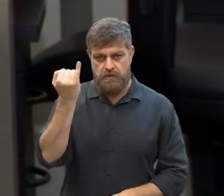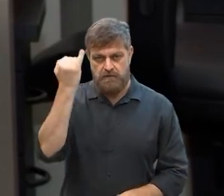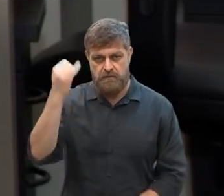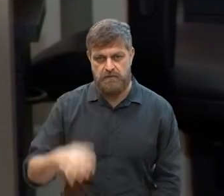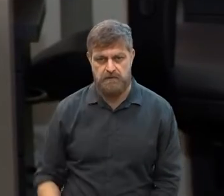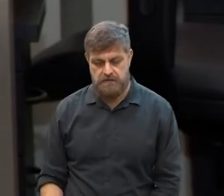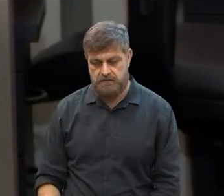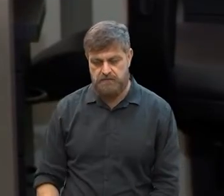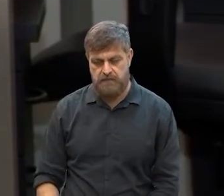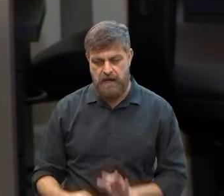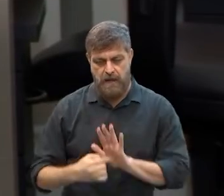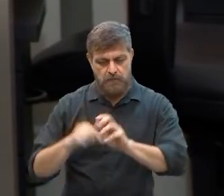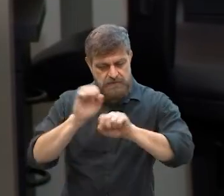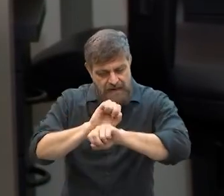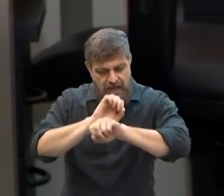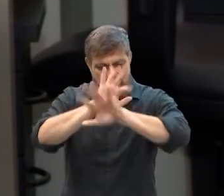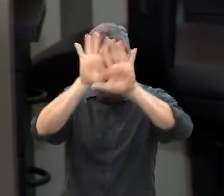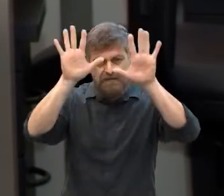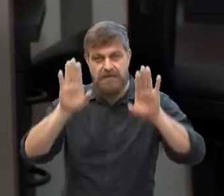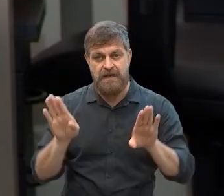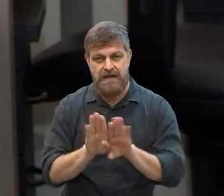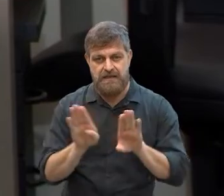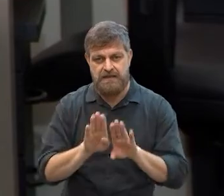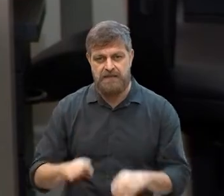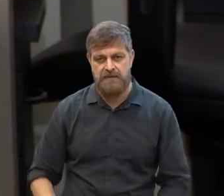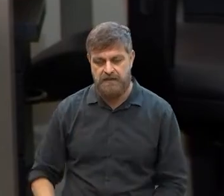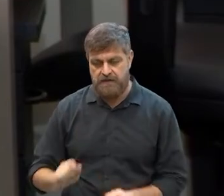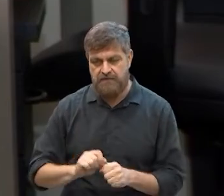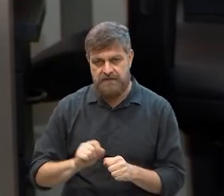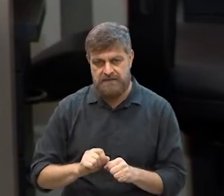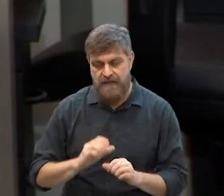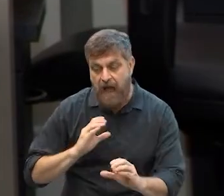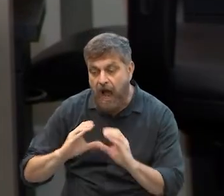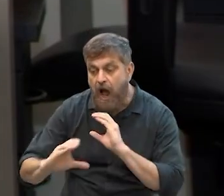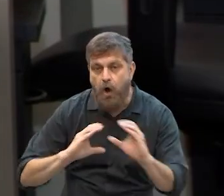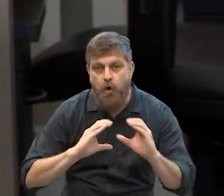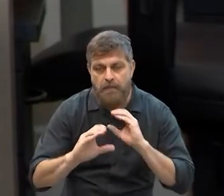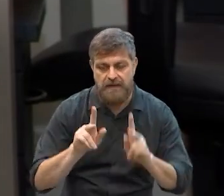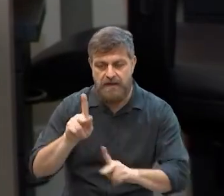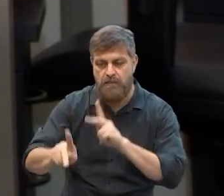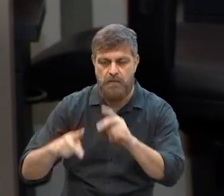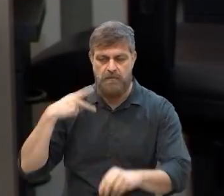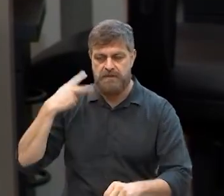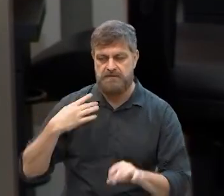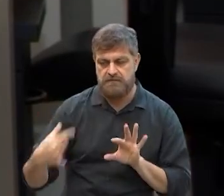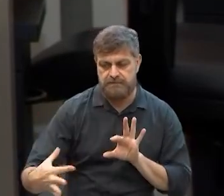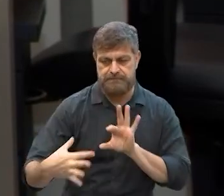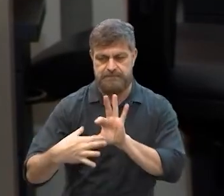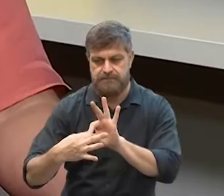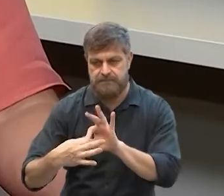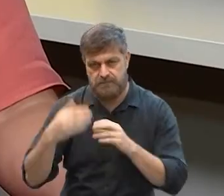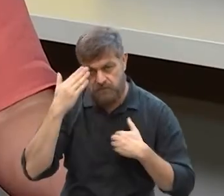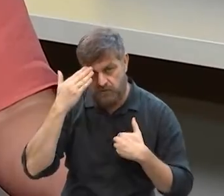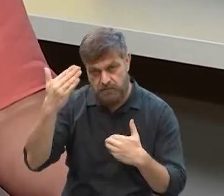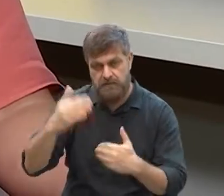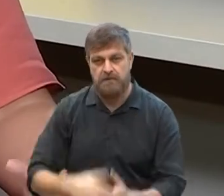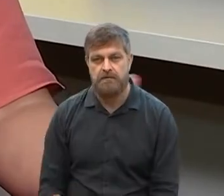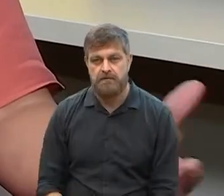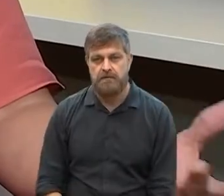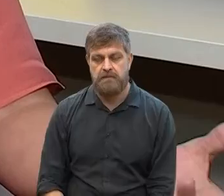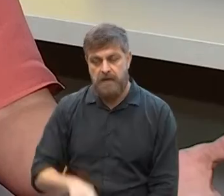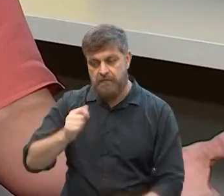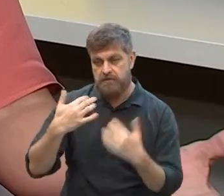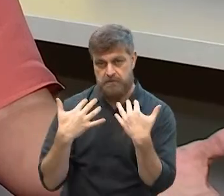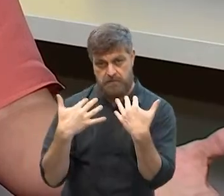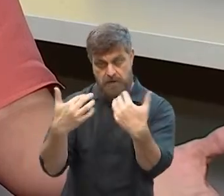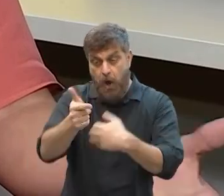para dar transparência e também fazer esse processo de comunicação com a população da nossa cidade. Muito obrigado. Obrigada a você de